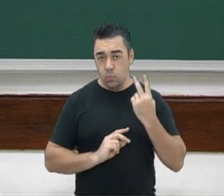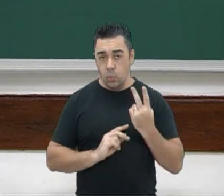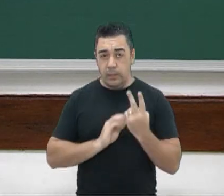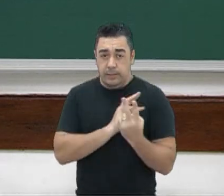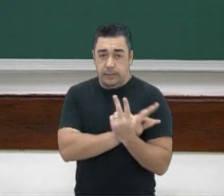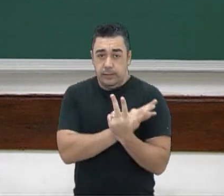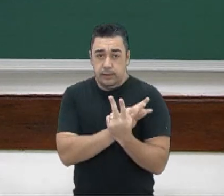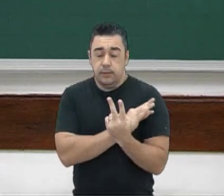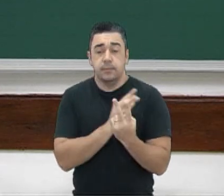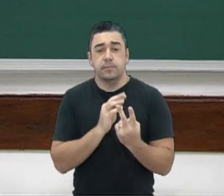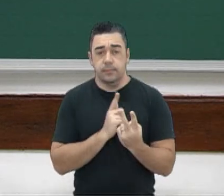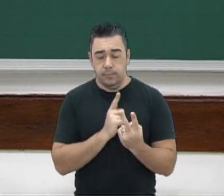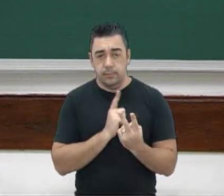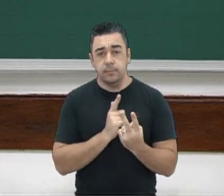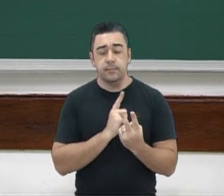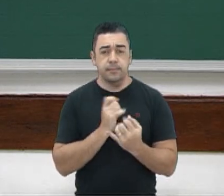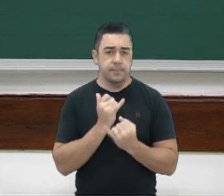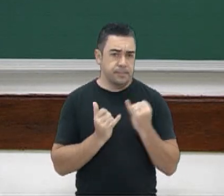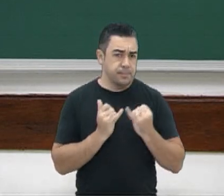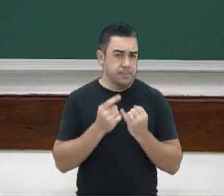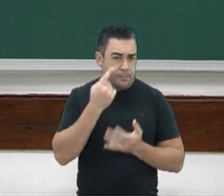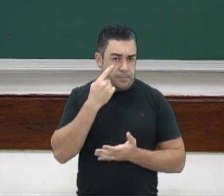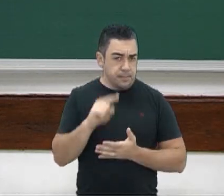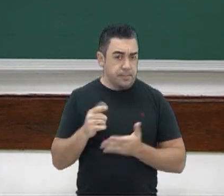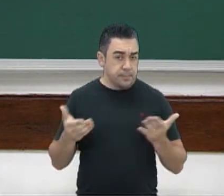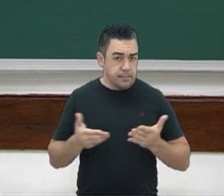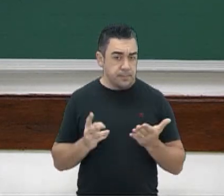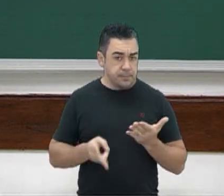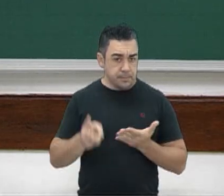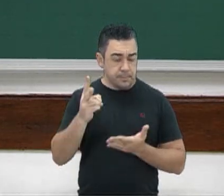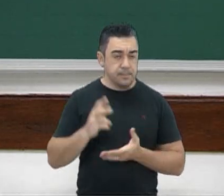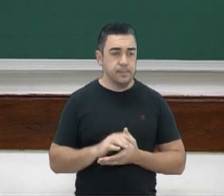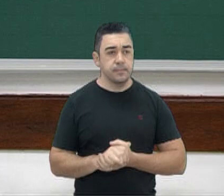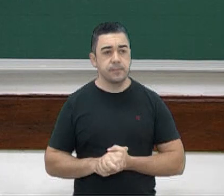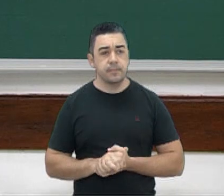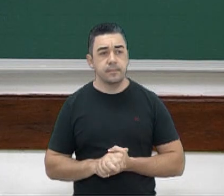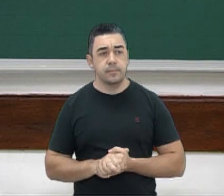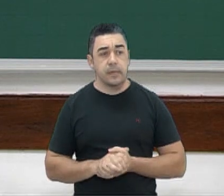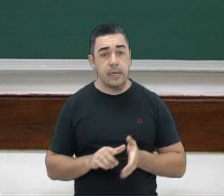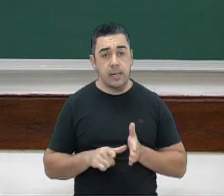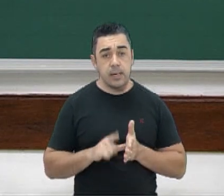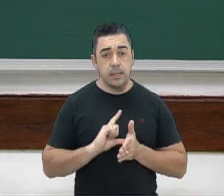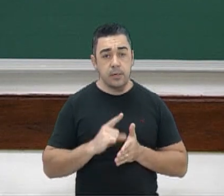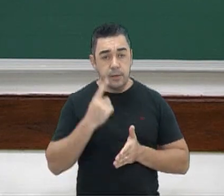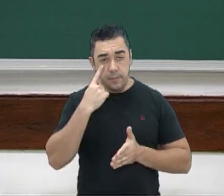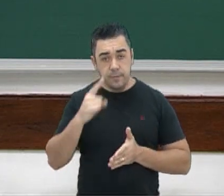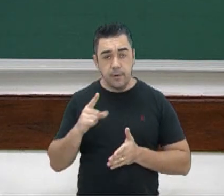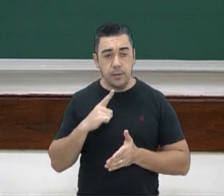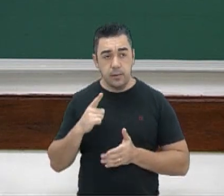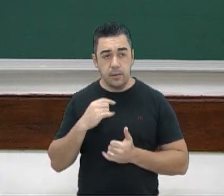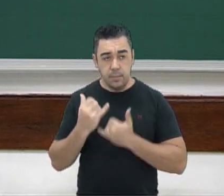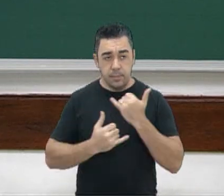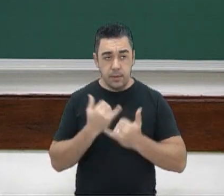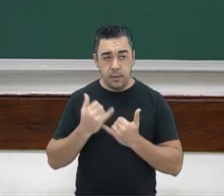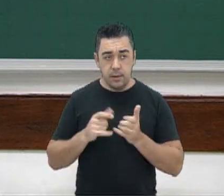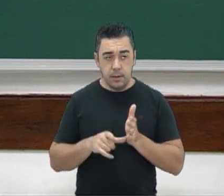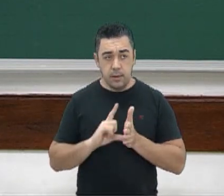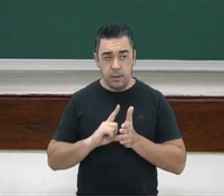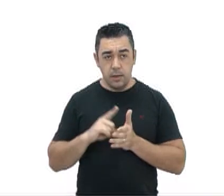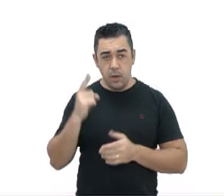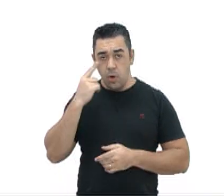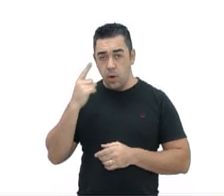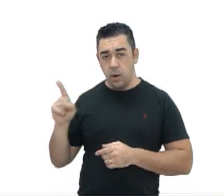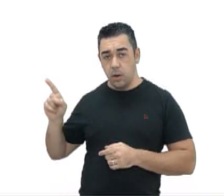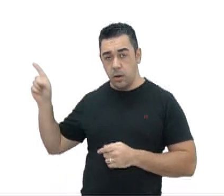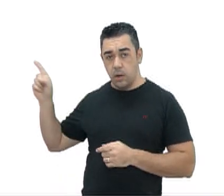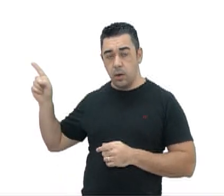técnicas que têm muito em comum, que a gente vai ver na sequência. Mas antes, nós vamos para o nosso primeiro quiz. Ó. Vai ficar na tela